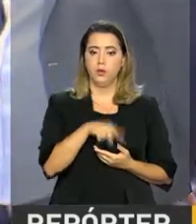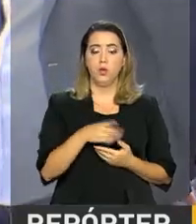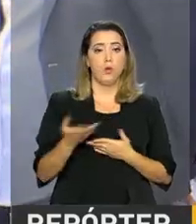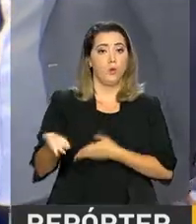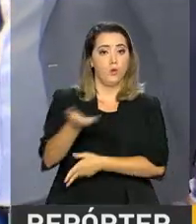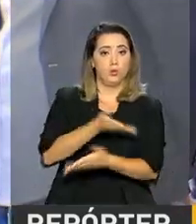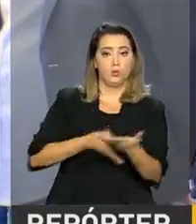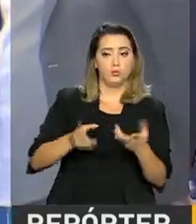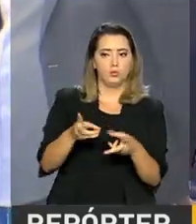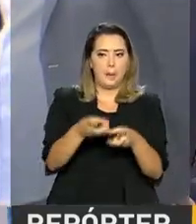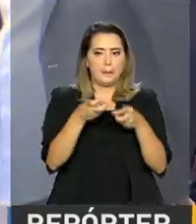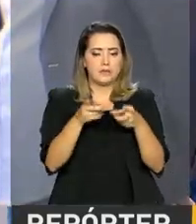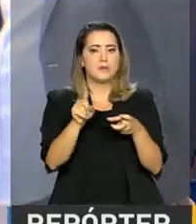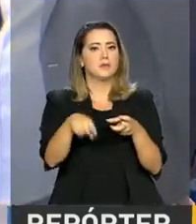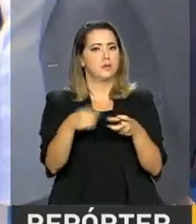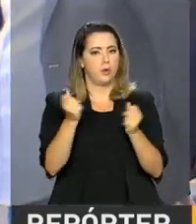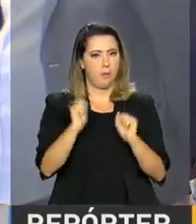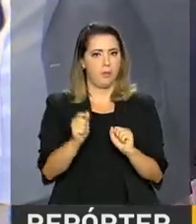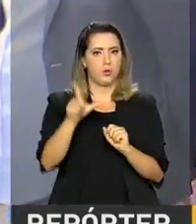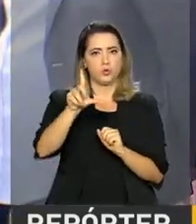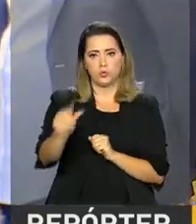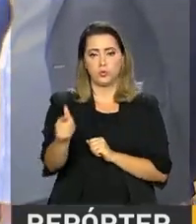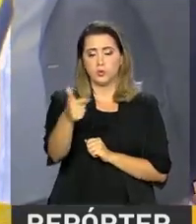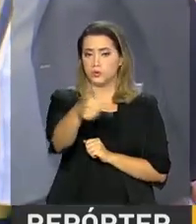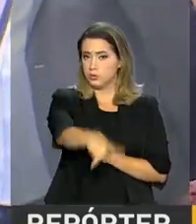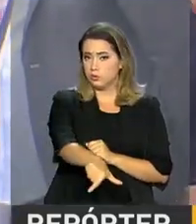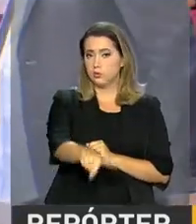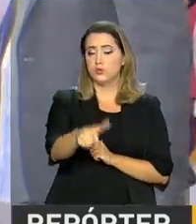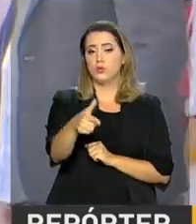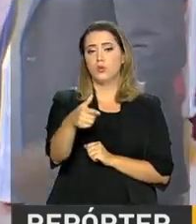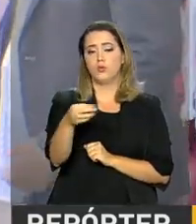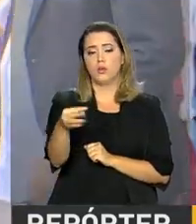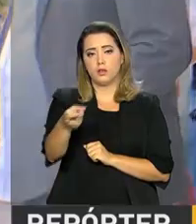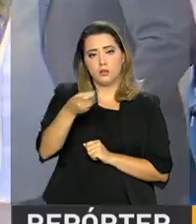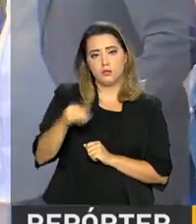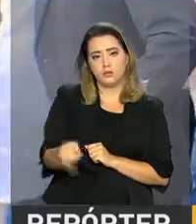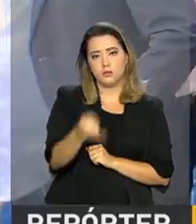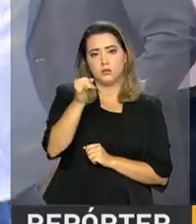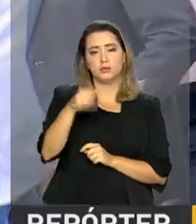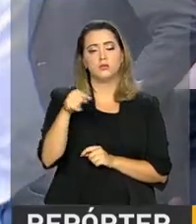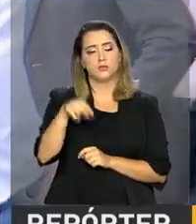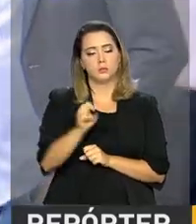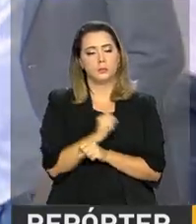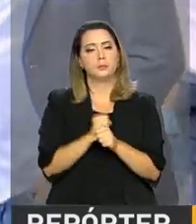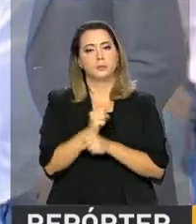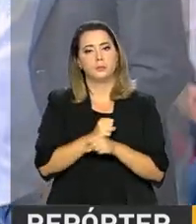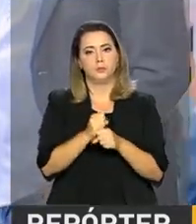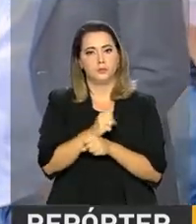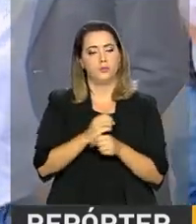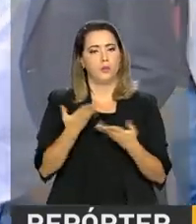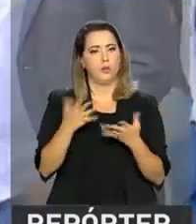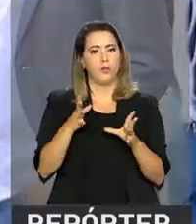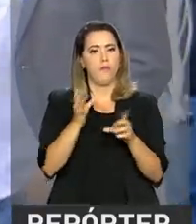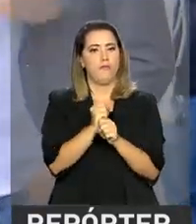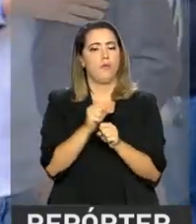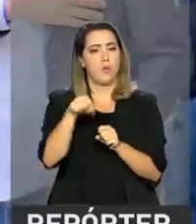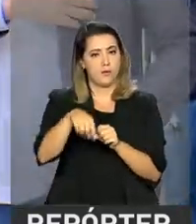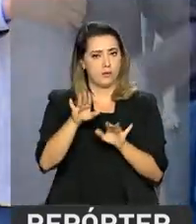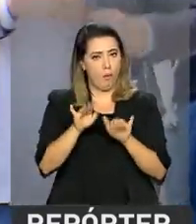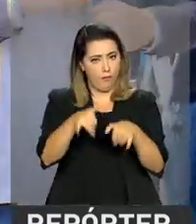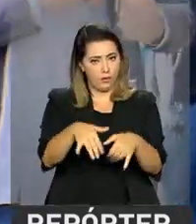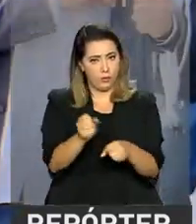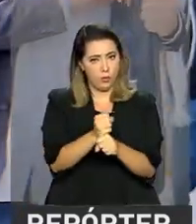seja reduzida novamente na última reunião do Comitê de Política Monetária em 2017 e feche o ano